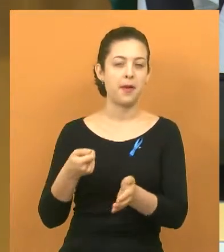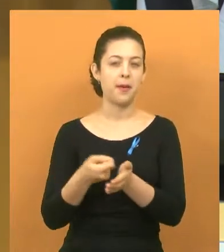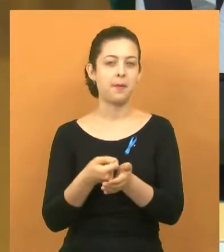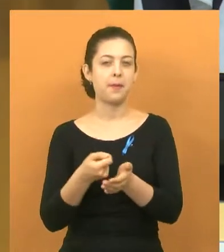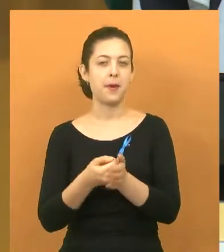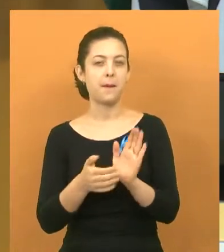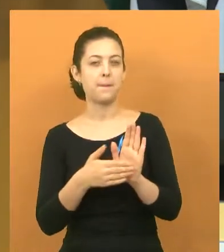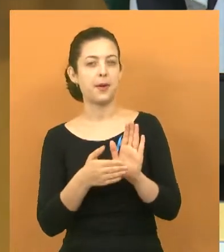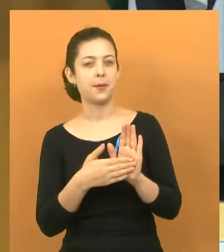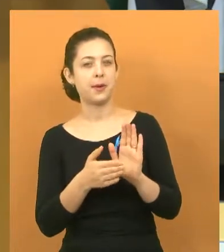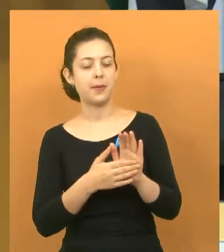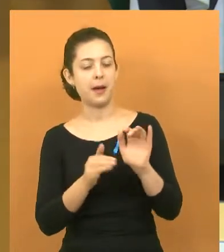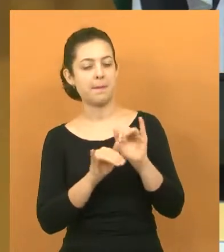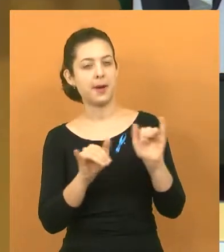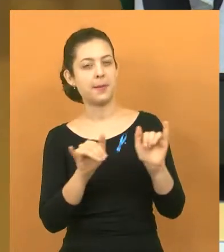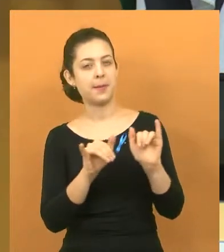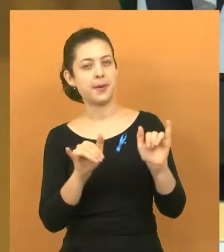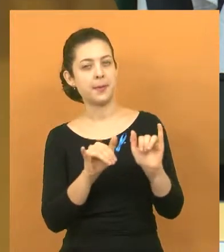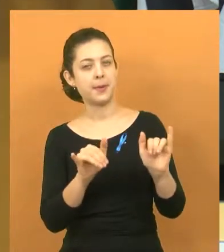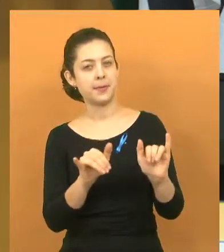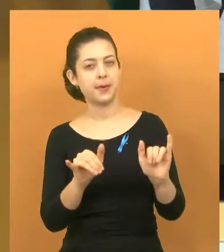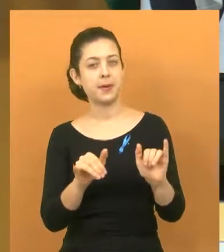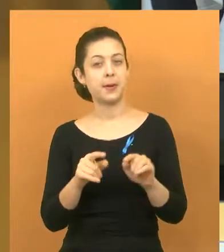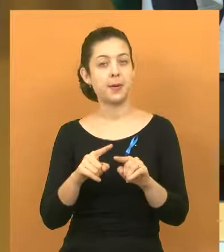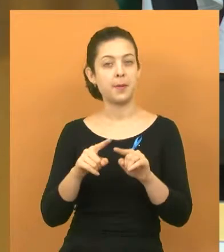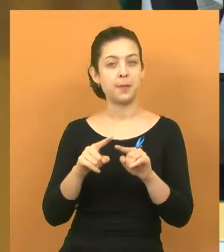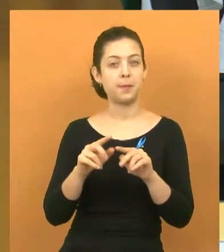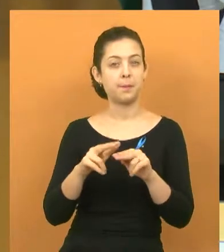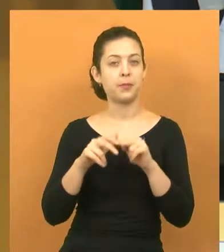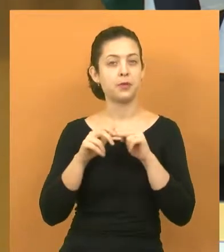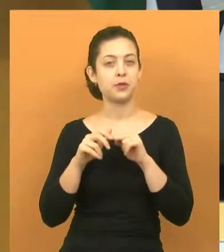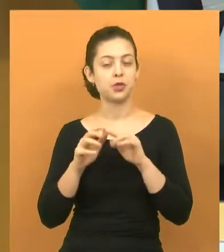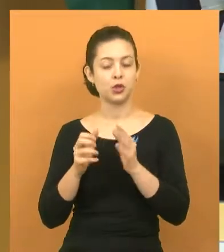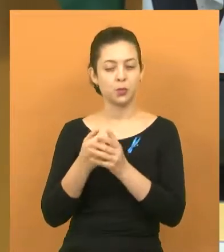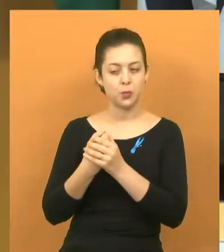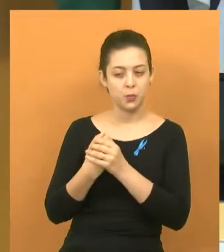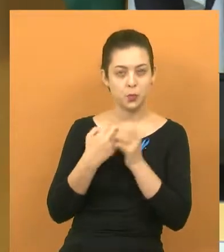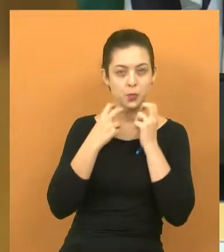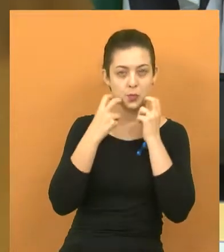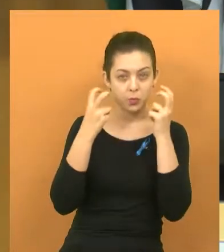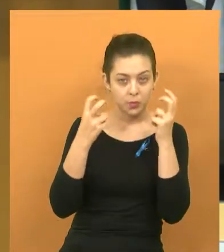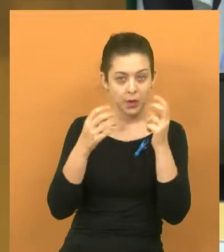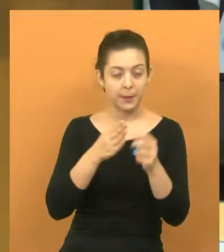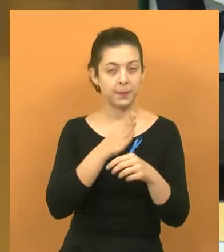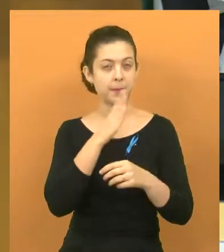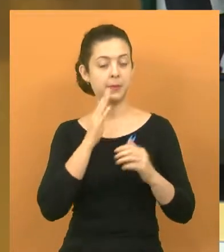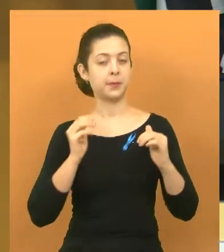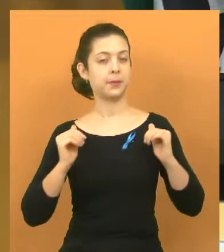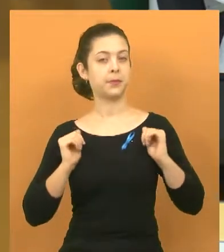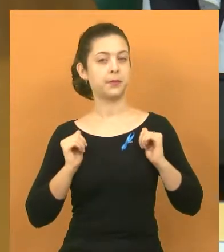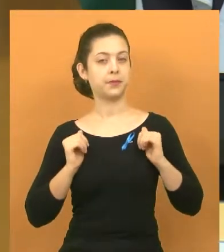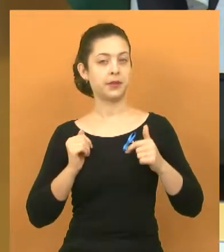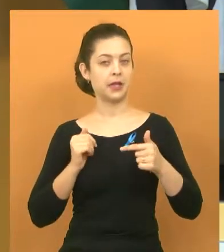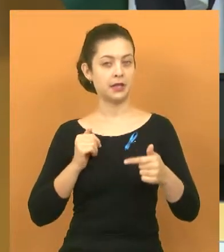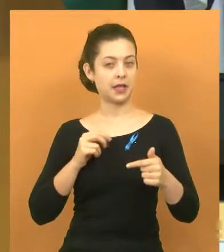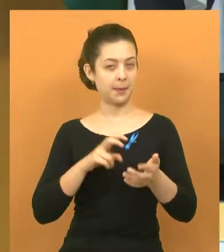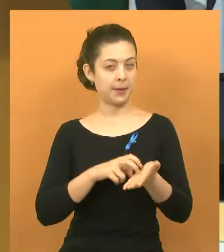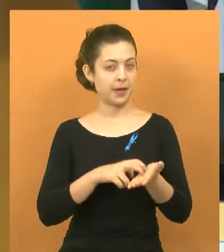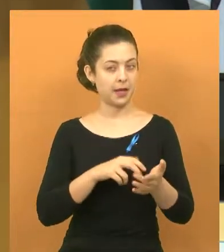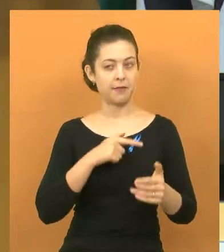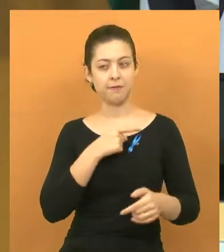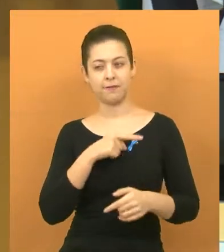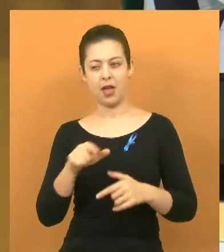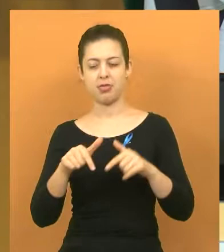com propaganda e, de certa forma, eles têm o rabo preso. Porque o cidadão comum, que sai 7 horas de casa,